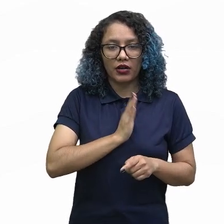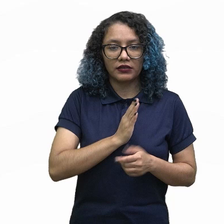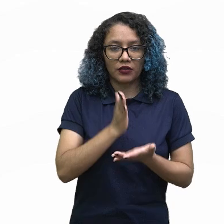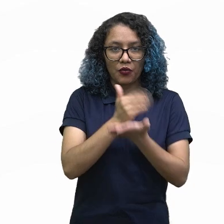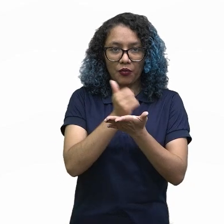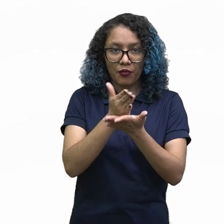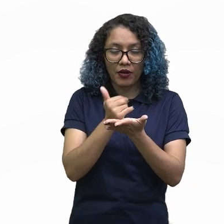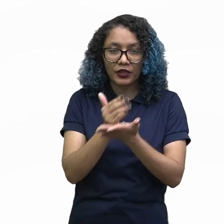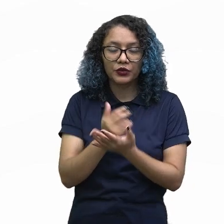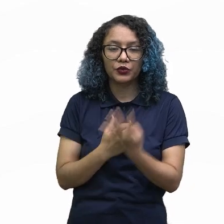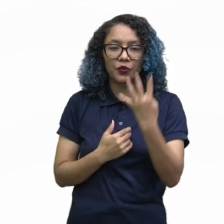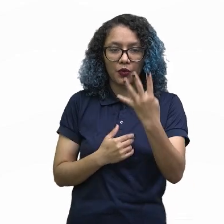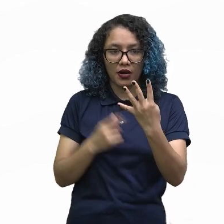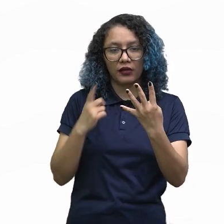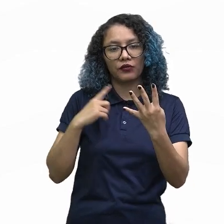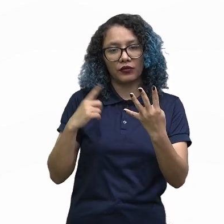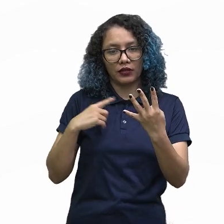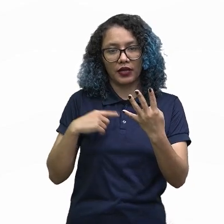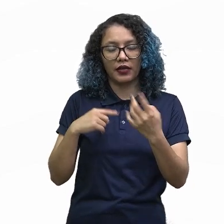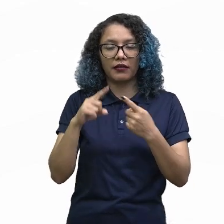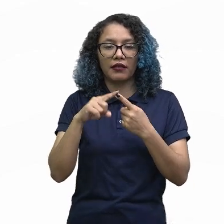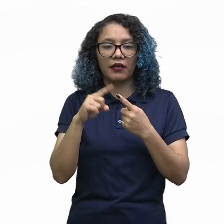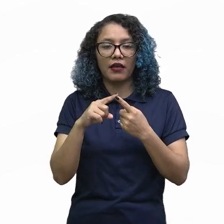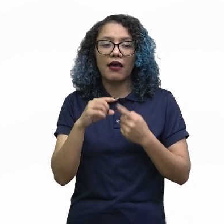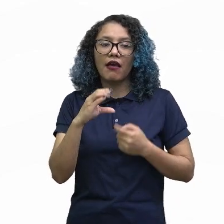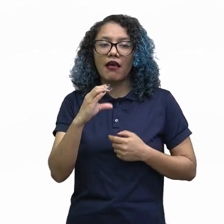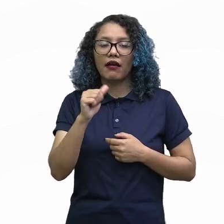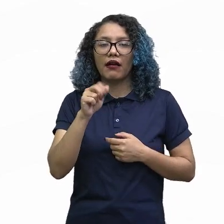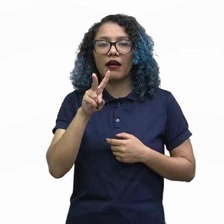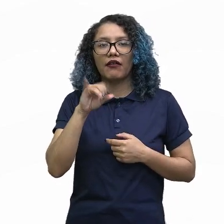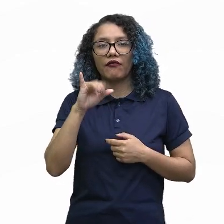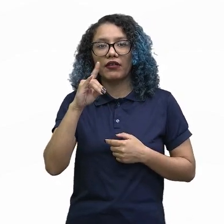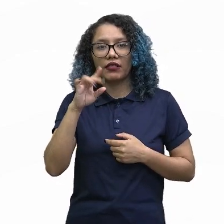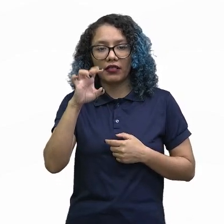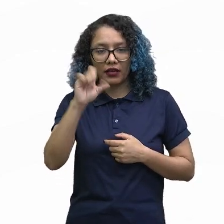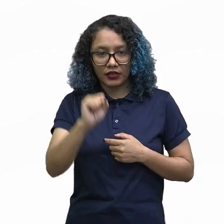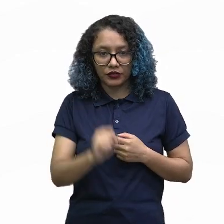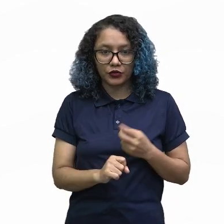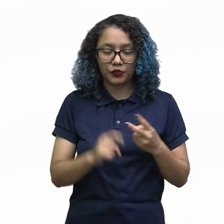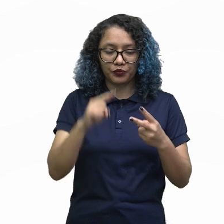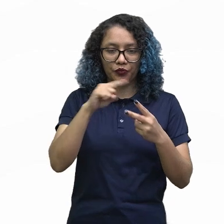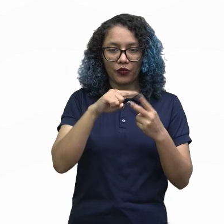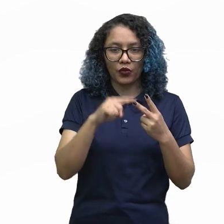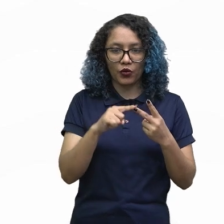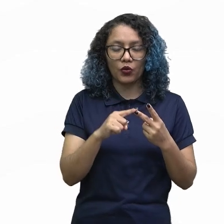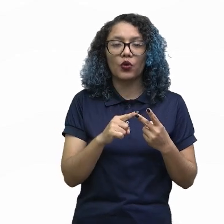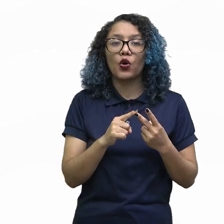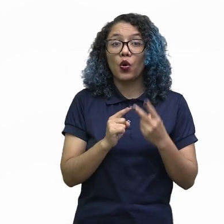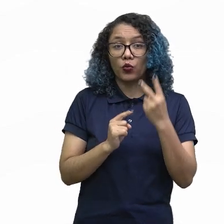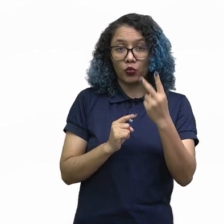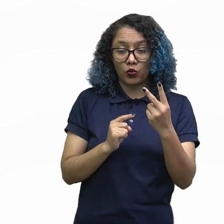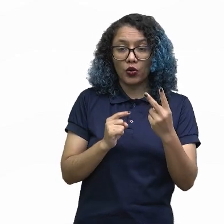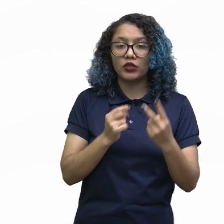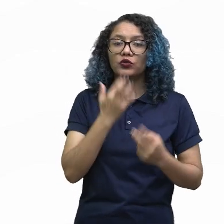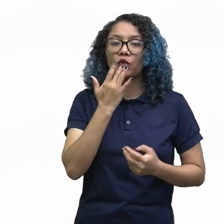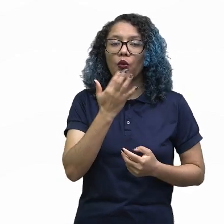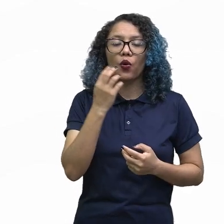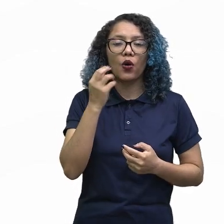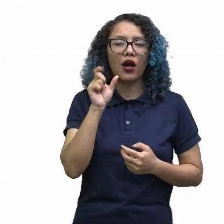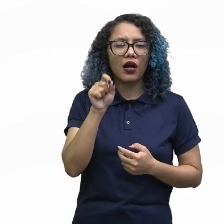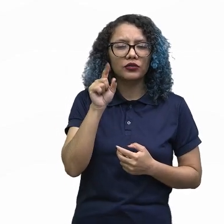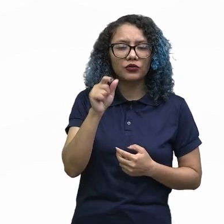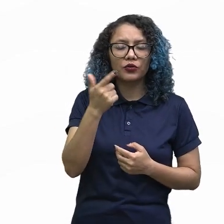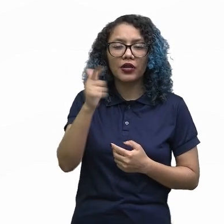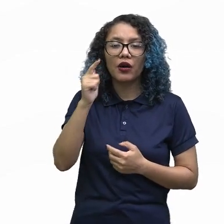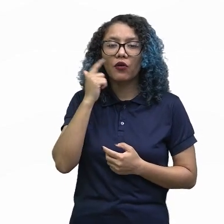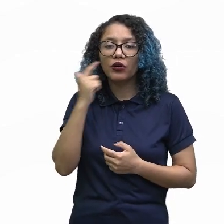4 câmaras ou 4 cavidades, como você pode observar na imagem. Tem 2 de um lado coloridas de azul e as outras 2 do outro